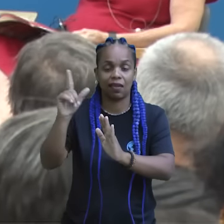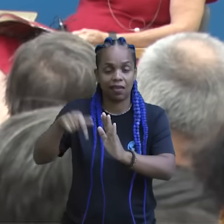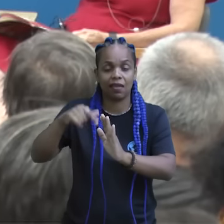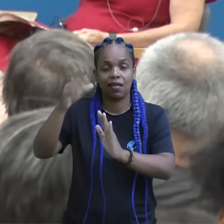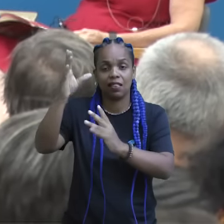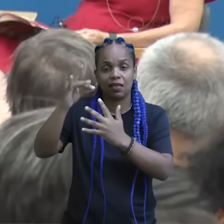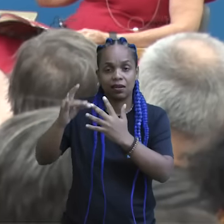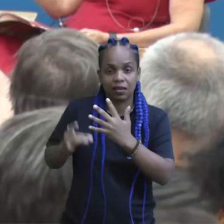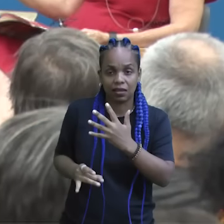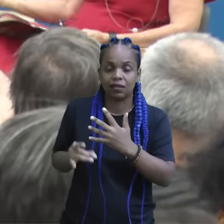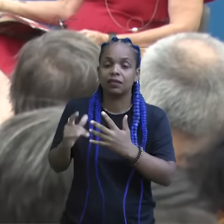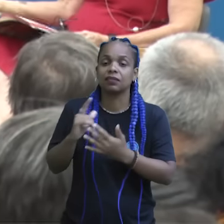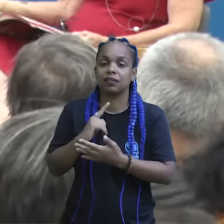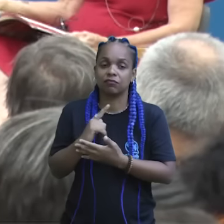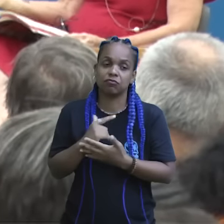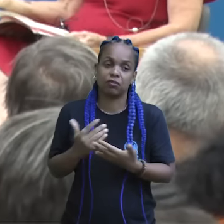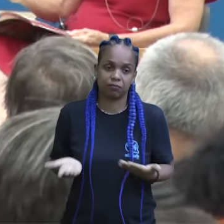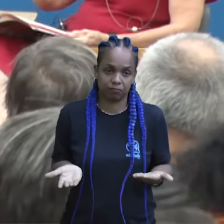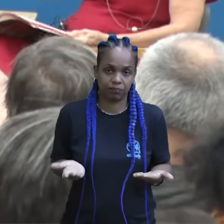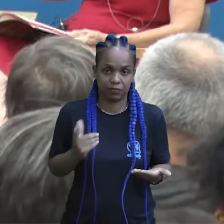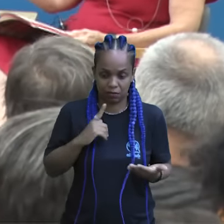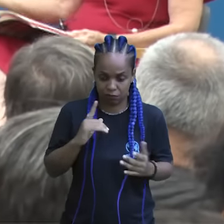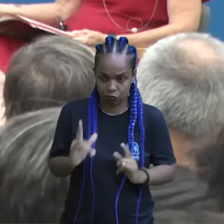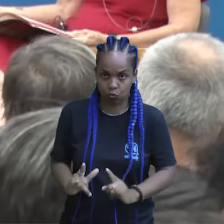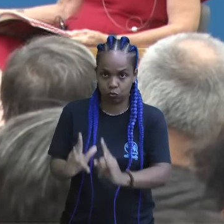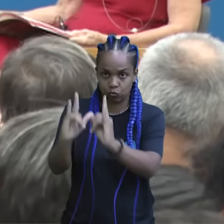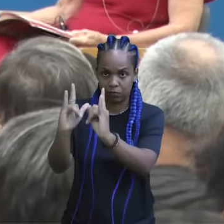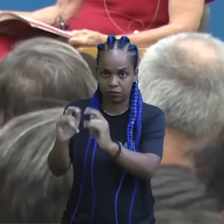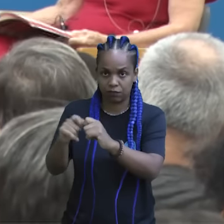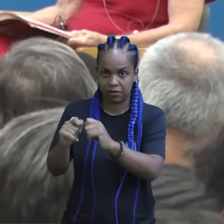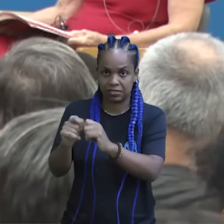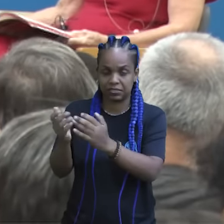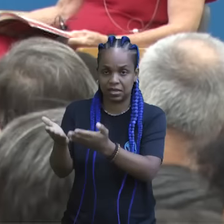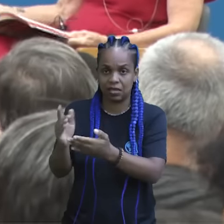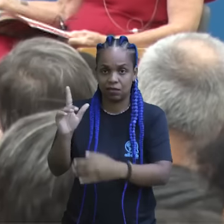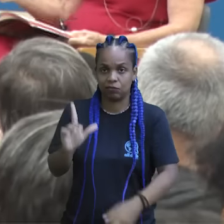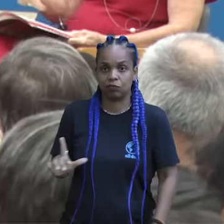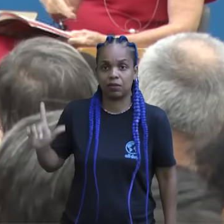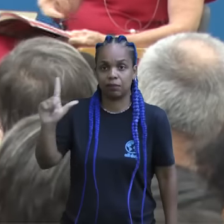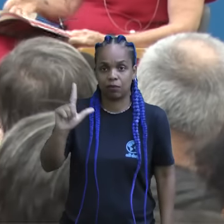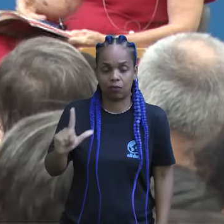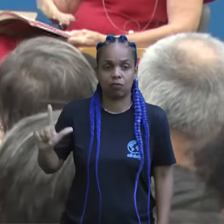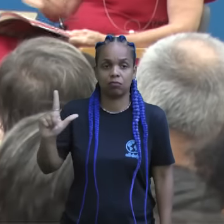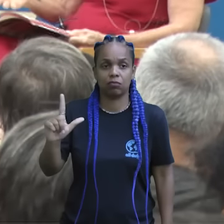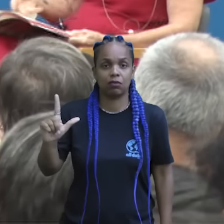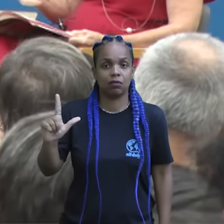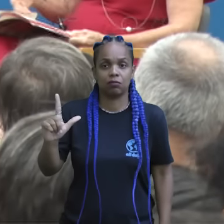Que misteriosamente tem um incêndio, e dá lugar a um condomínio. Então,